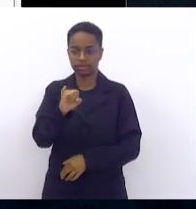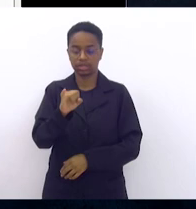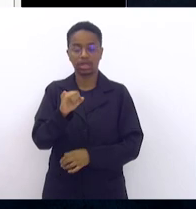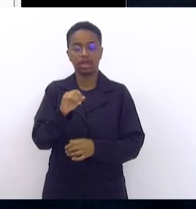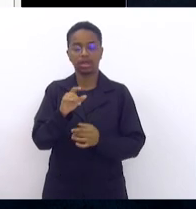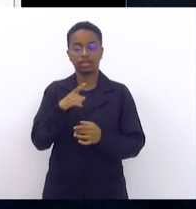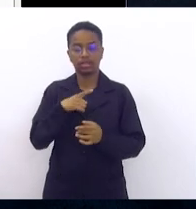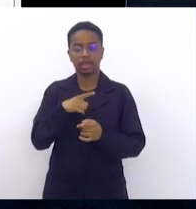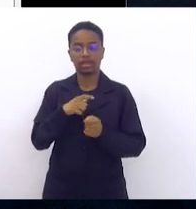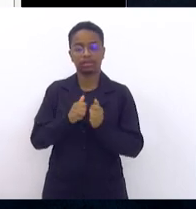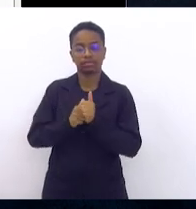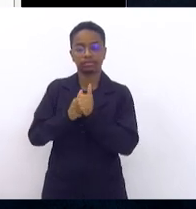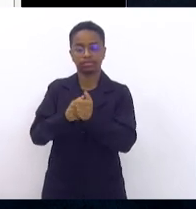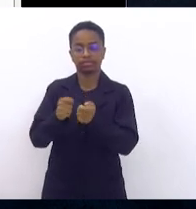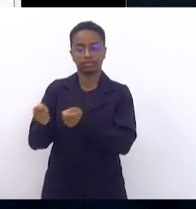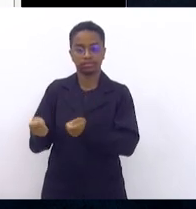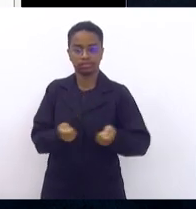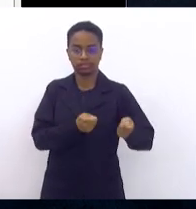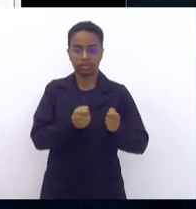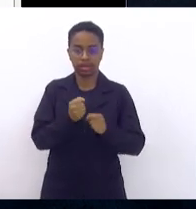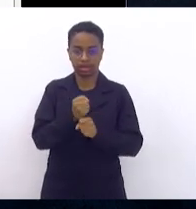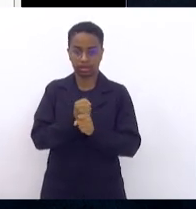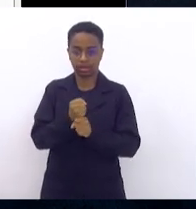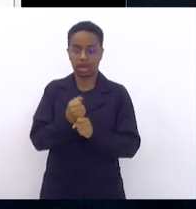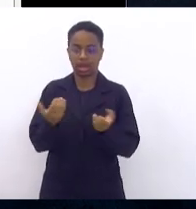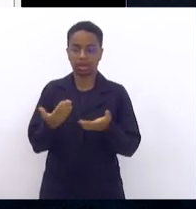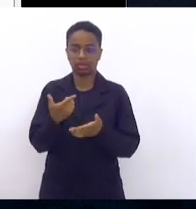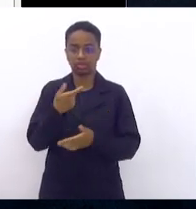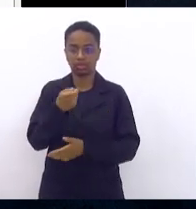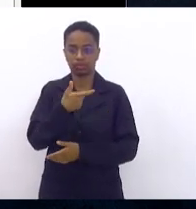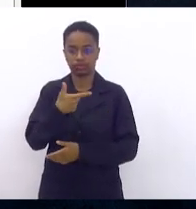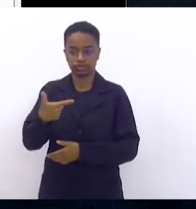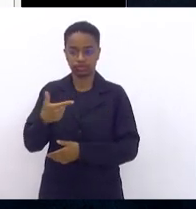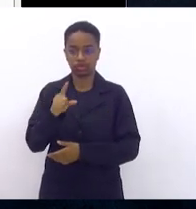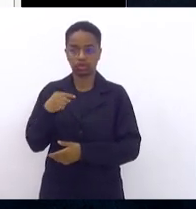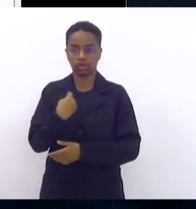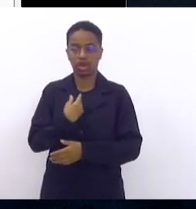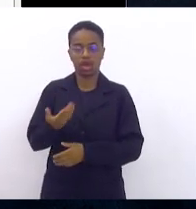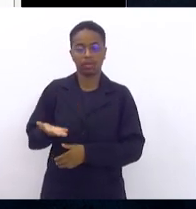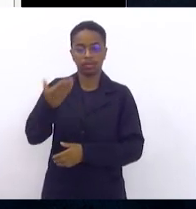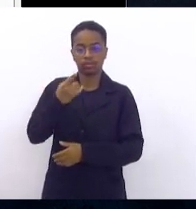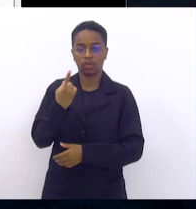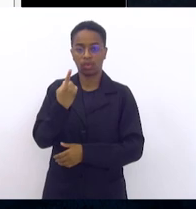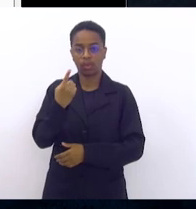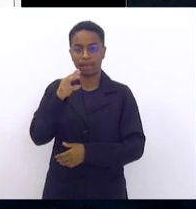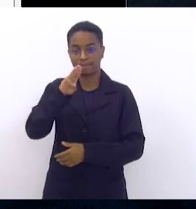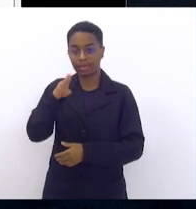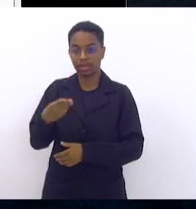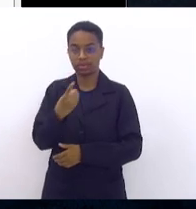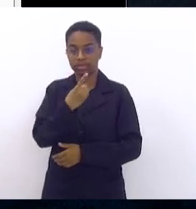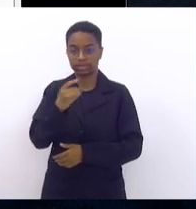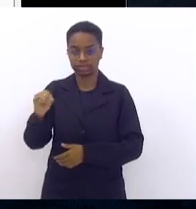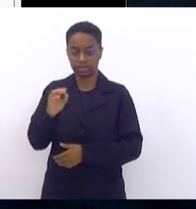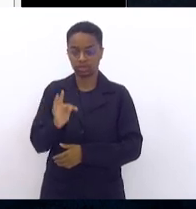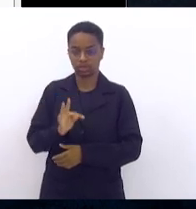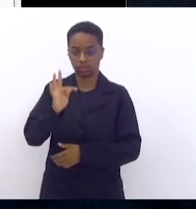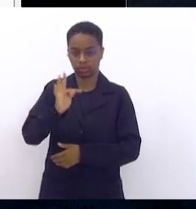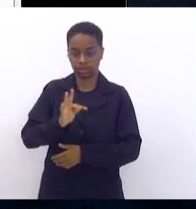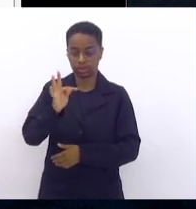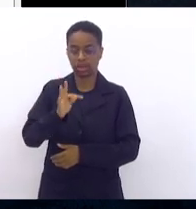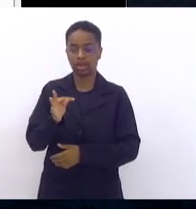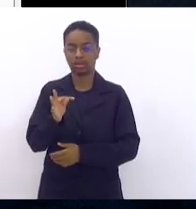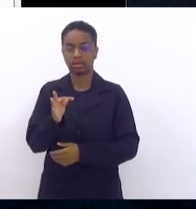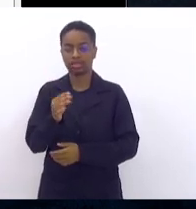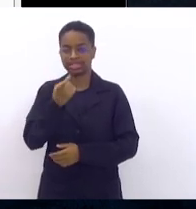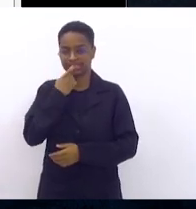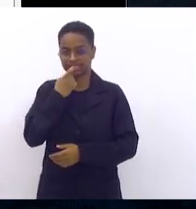ano a gente aumentou para 2022 esses dados um milhão incêndio toneladas de plástico reciclado